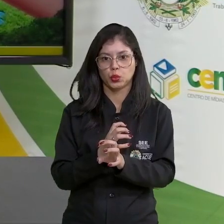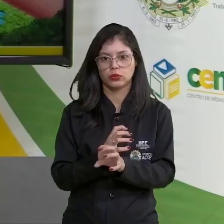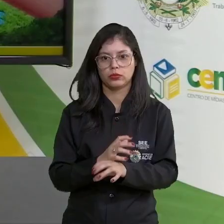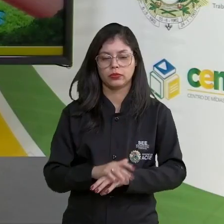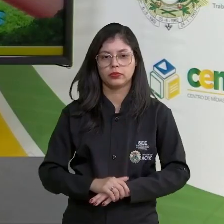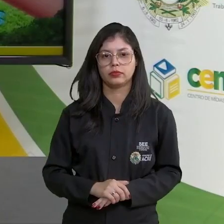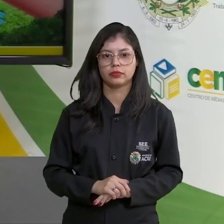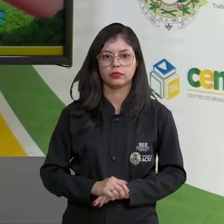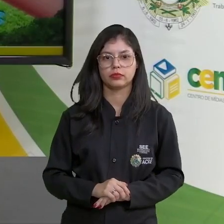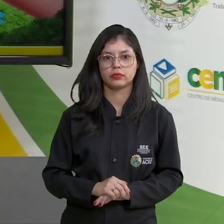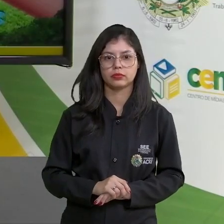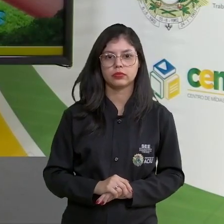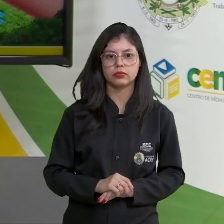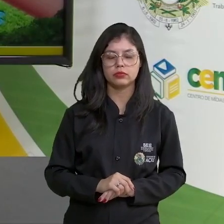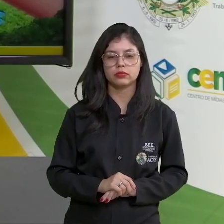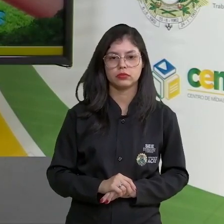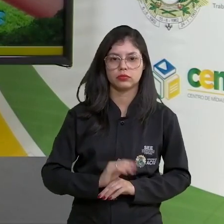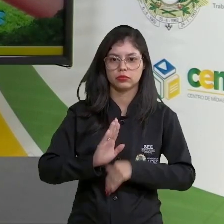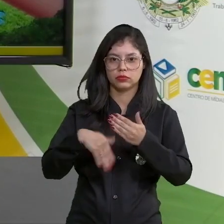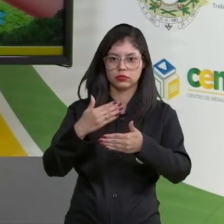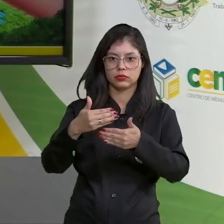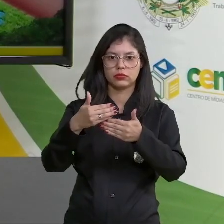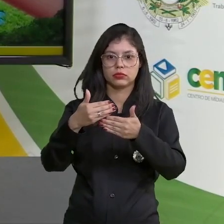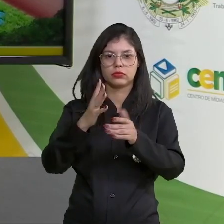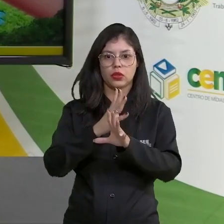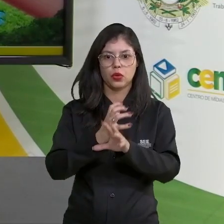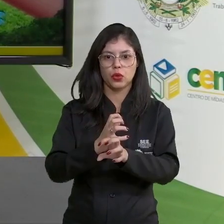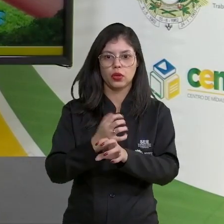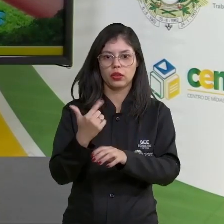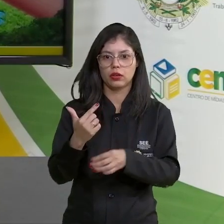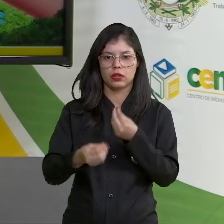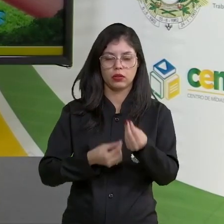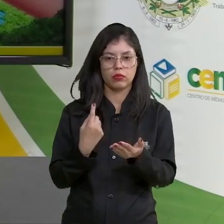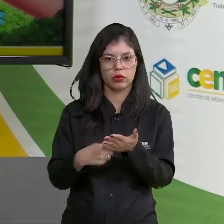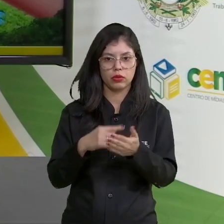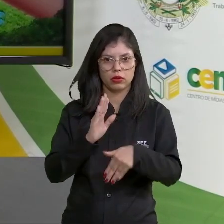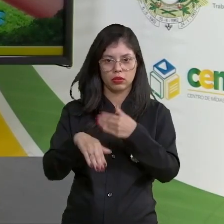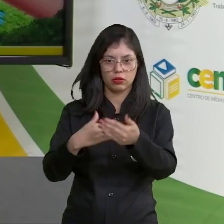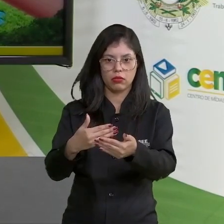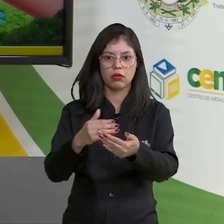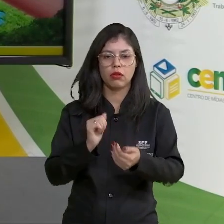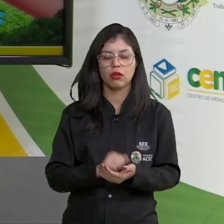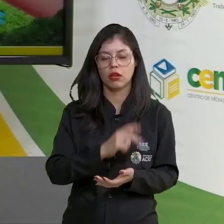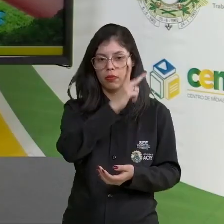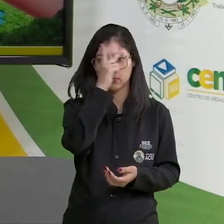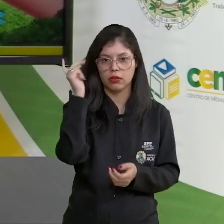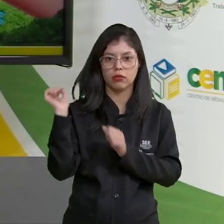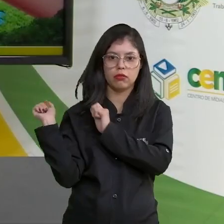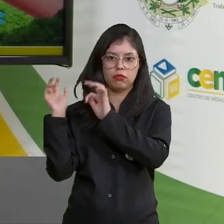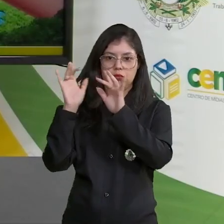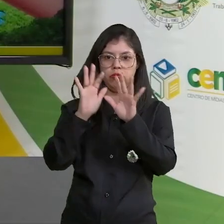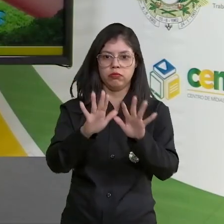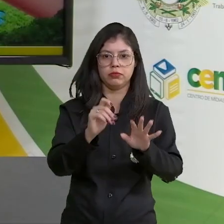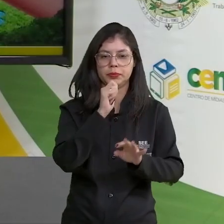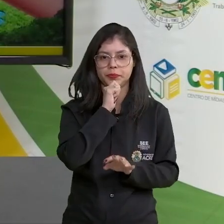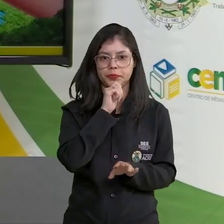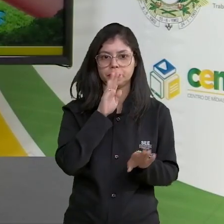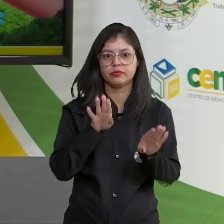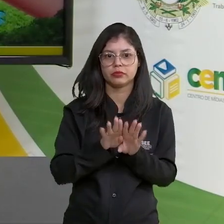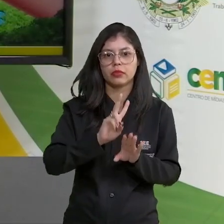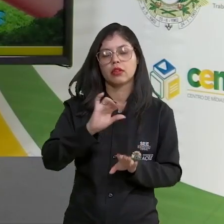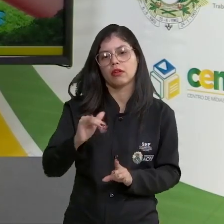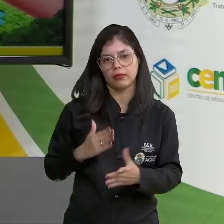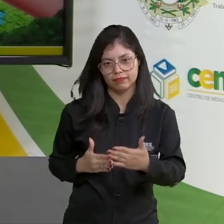que desenvolveu o deserto, que não teve condições de se desenvolver. Então, as pessoas, elas mudaram e isso